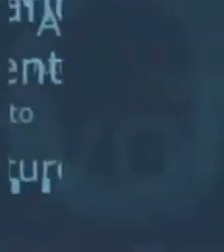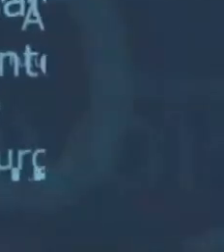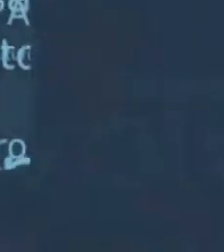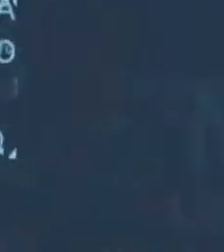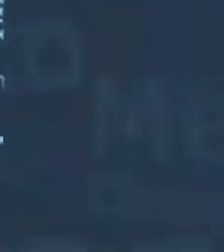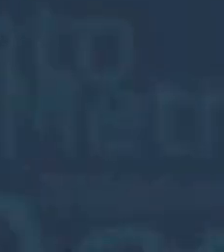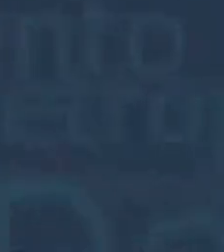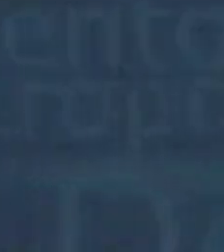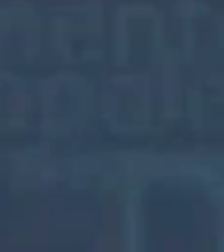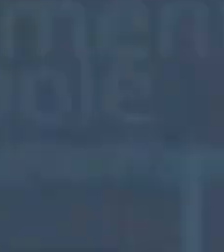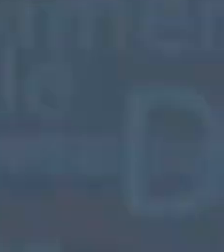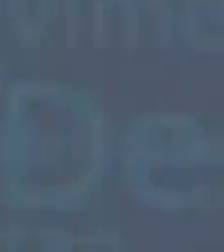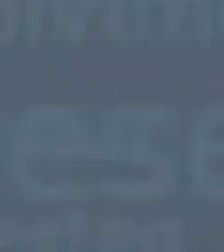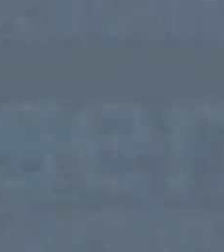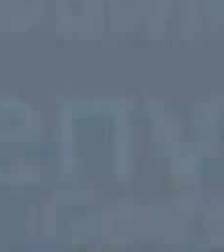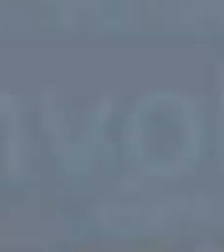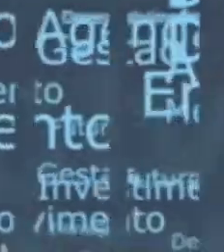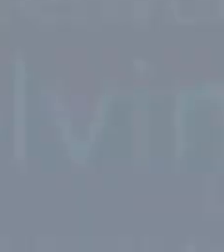E aí